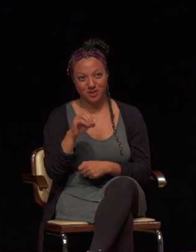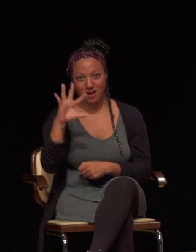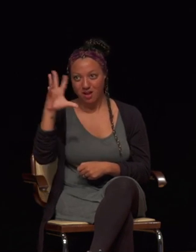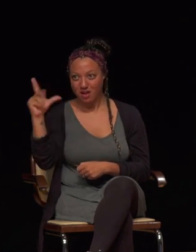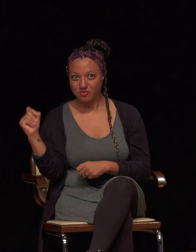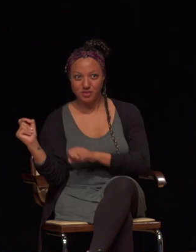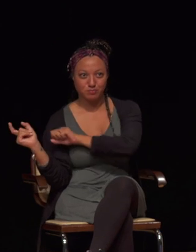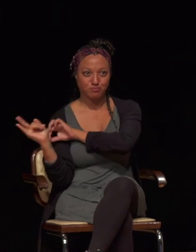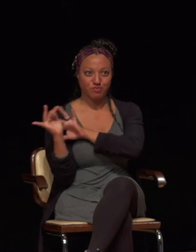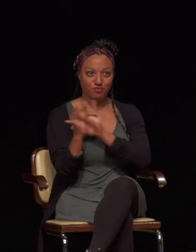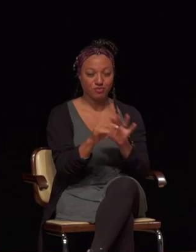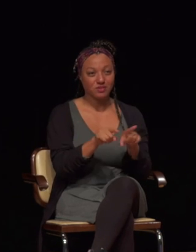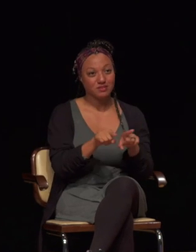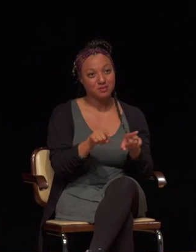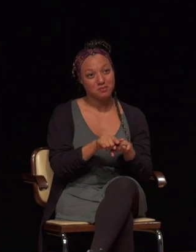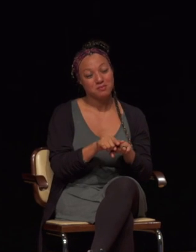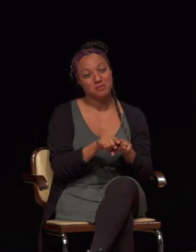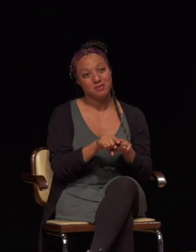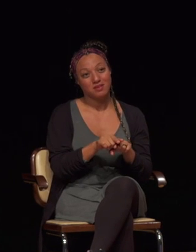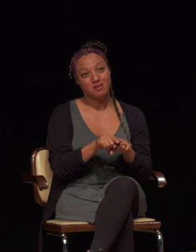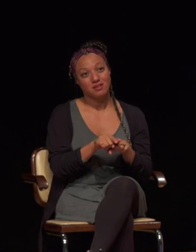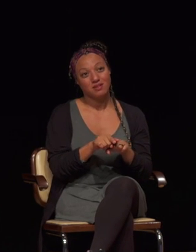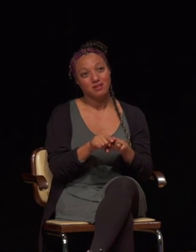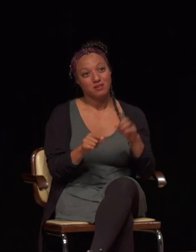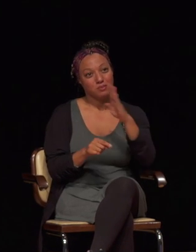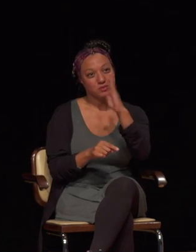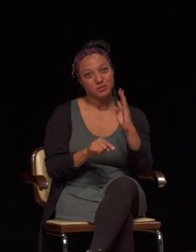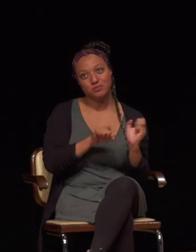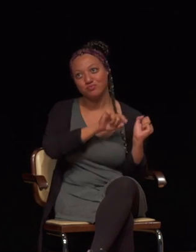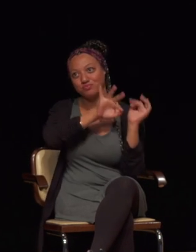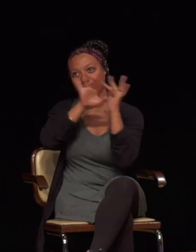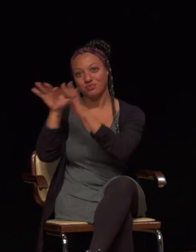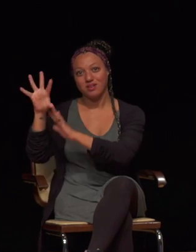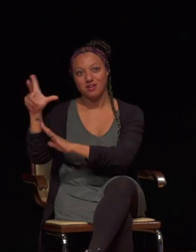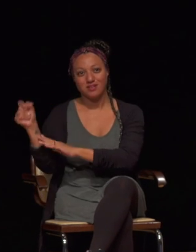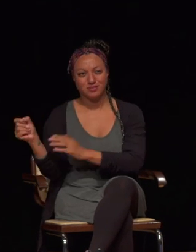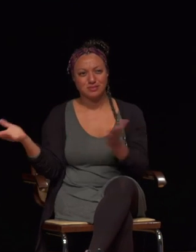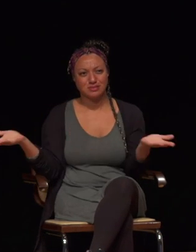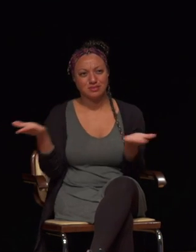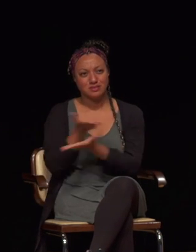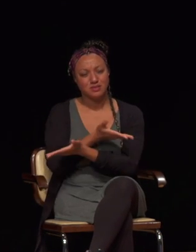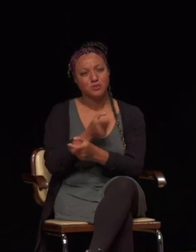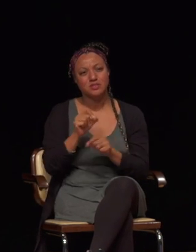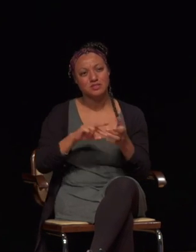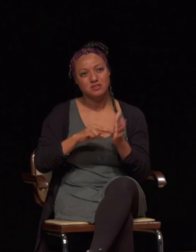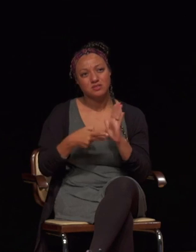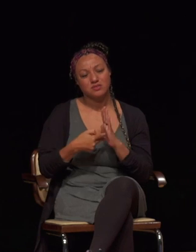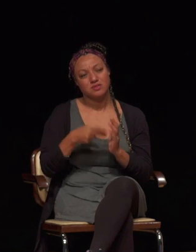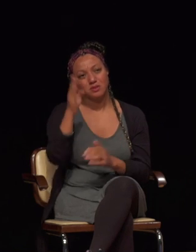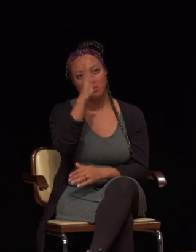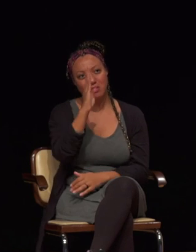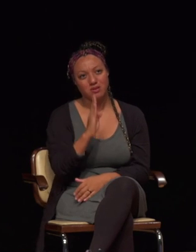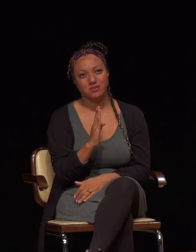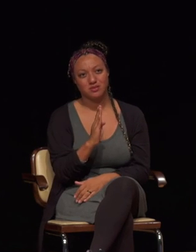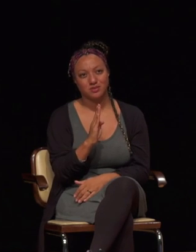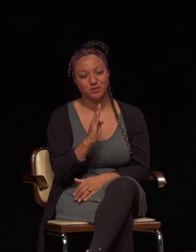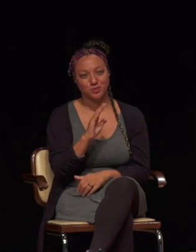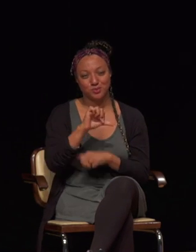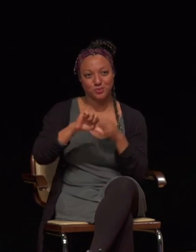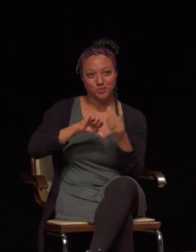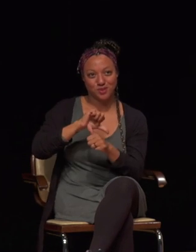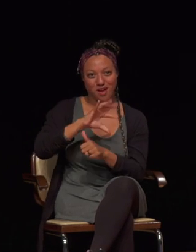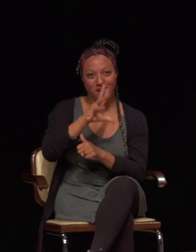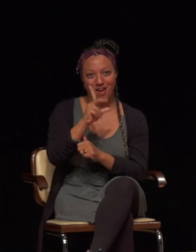pode ver no último livro do Roberto candu mas o que é que foi esse a o Brasil que vai sendo africanizado ele vai sendo africanizado